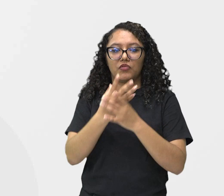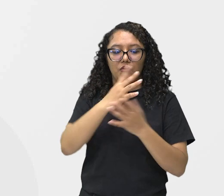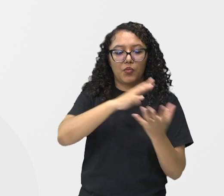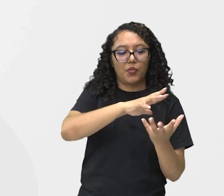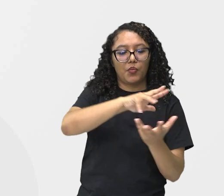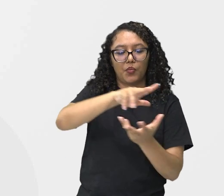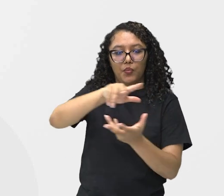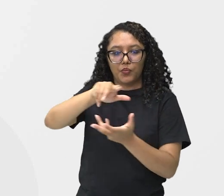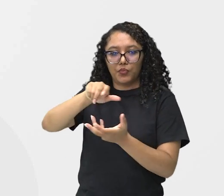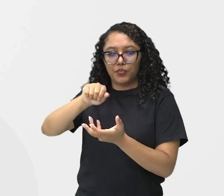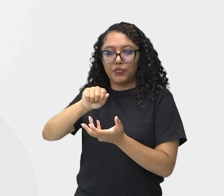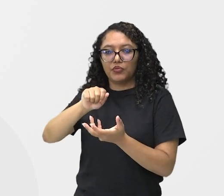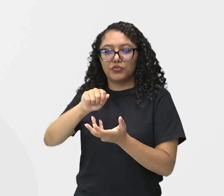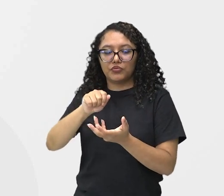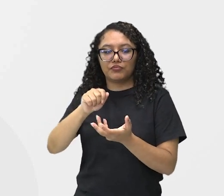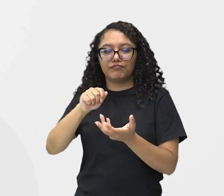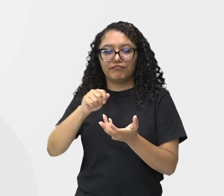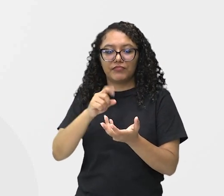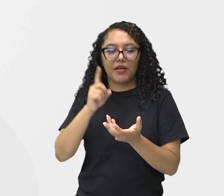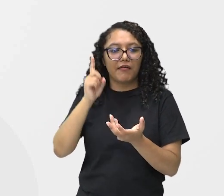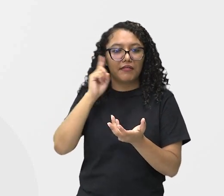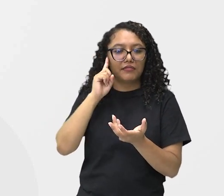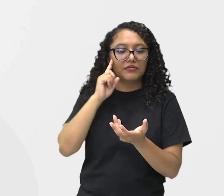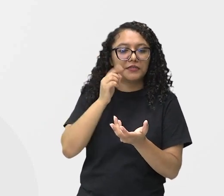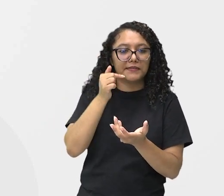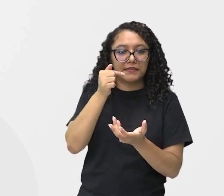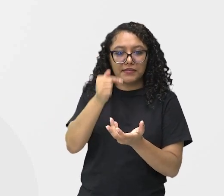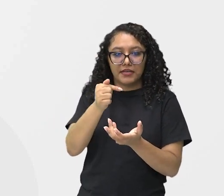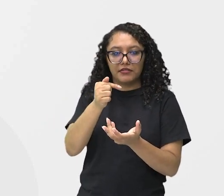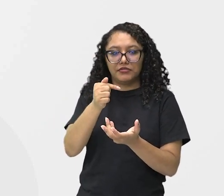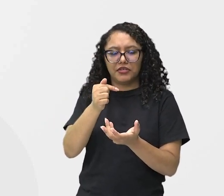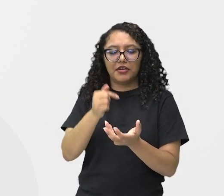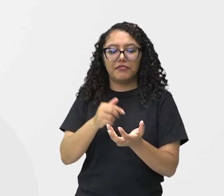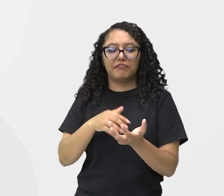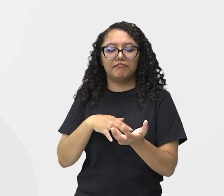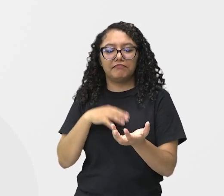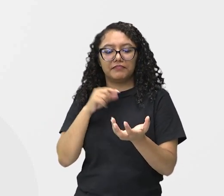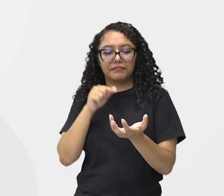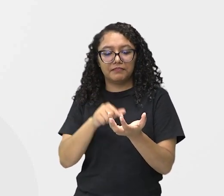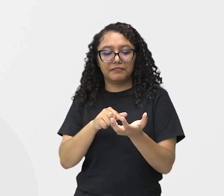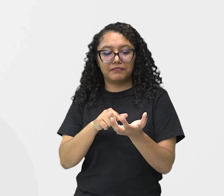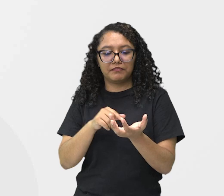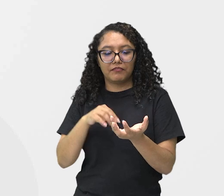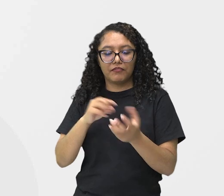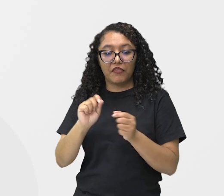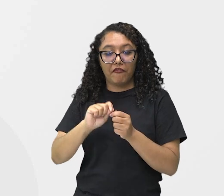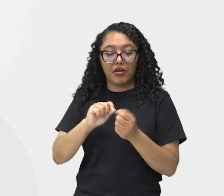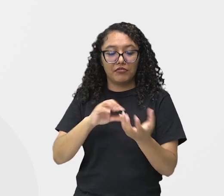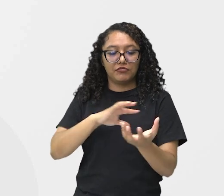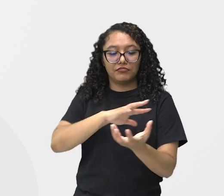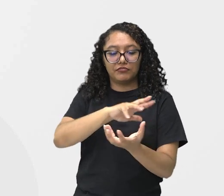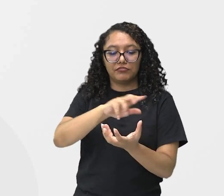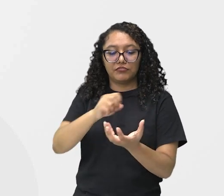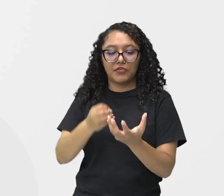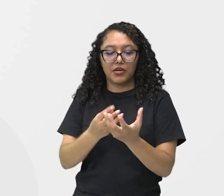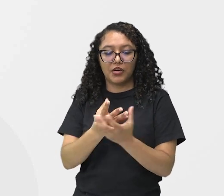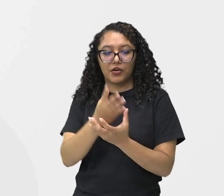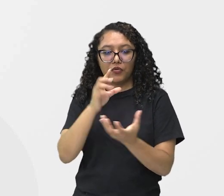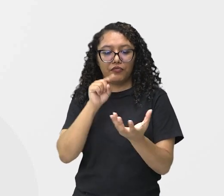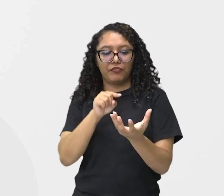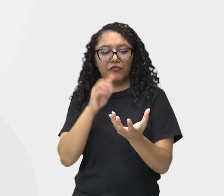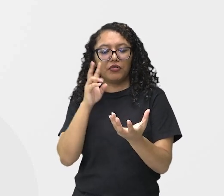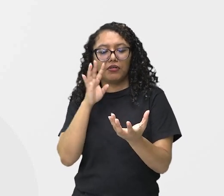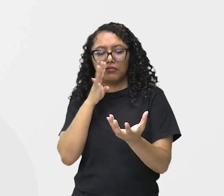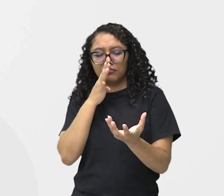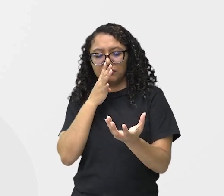dias. Ele fez o mundo e depois ficou lá, olhando, intervindo caso necessário. Esse